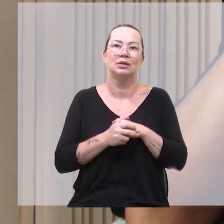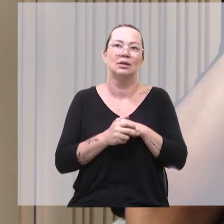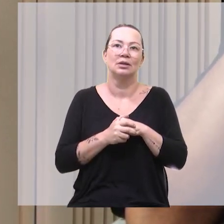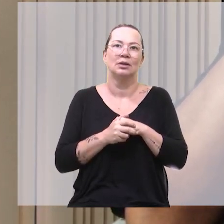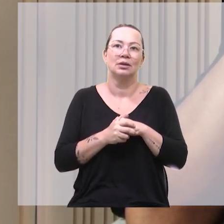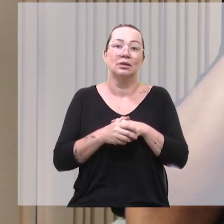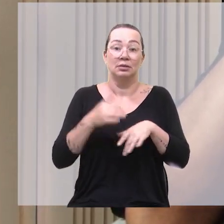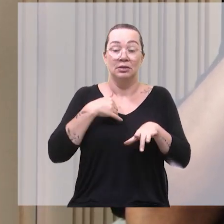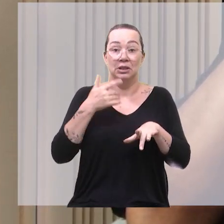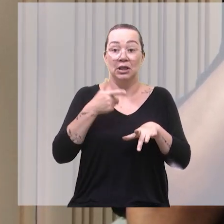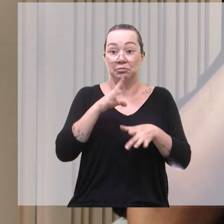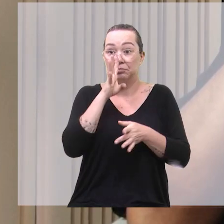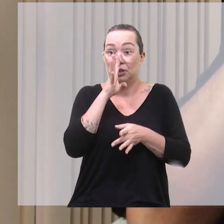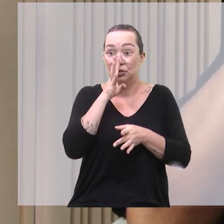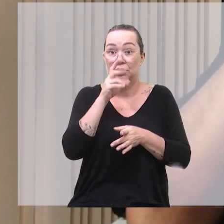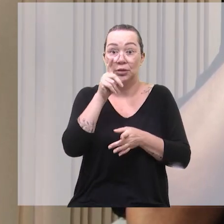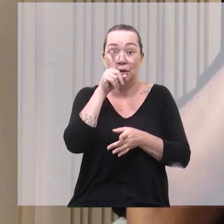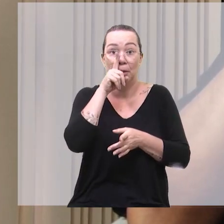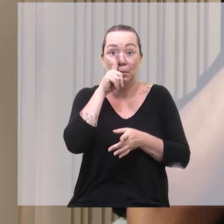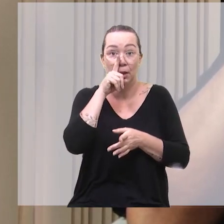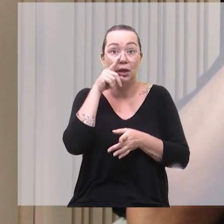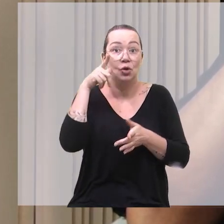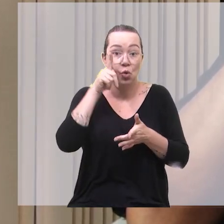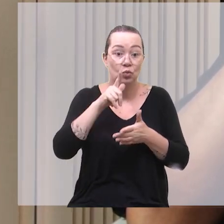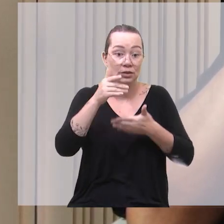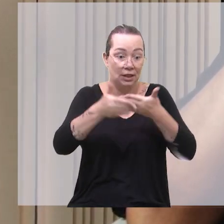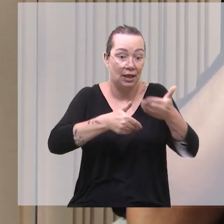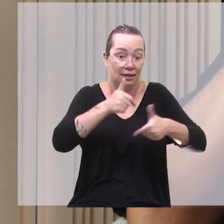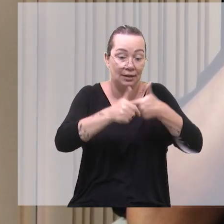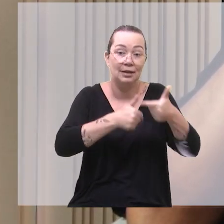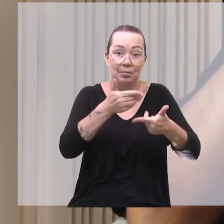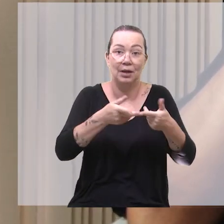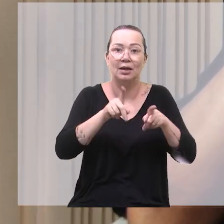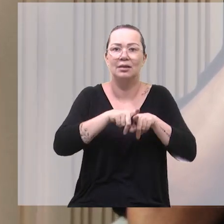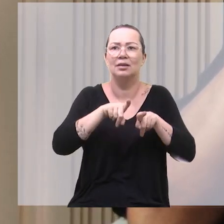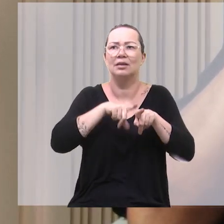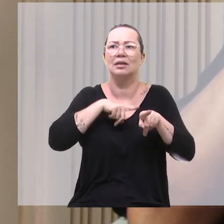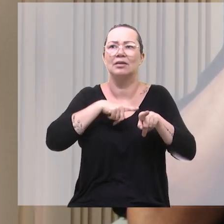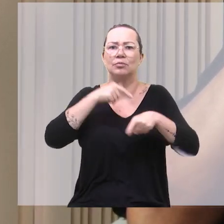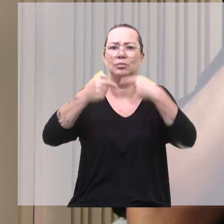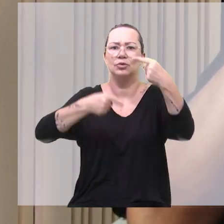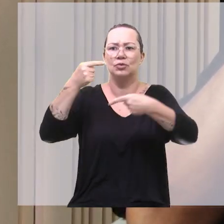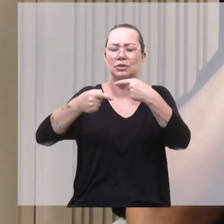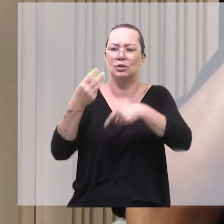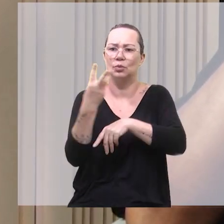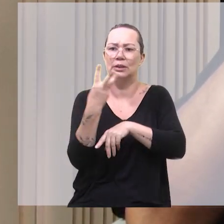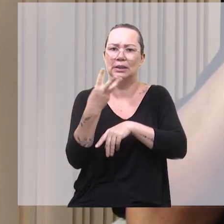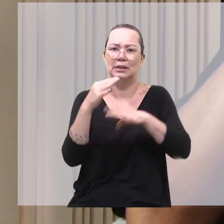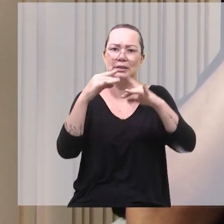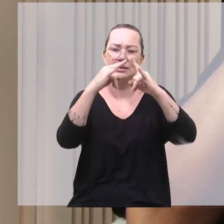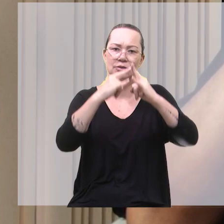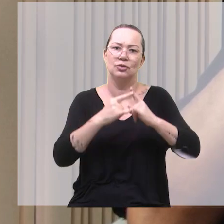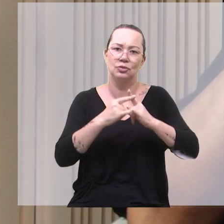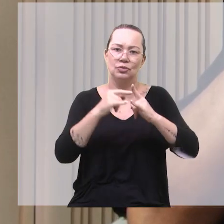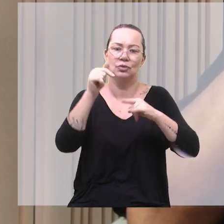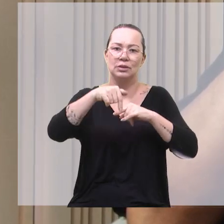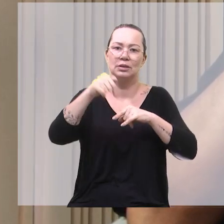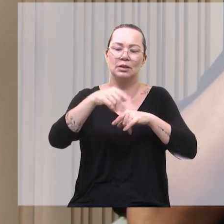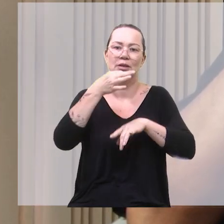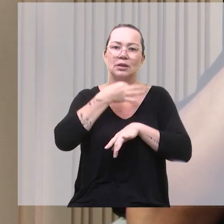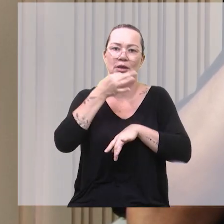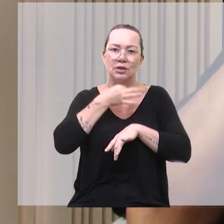E eu admiro muito a mãe que consegue trabalhar com isso. Nós fizemos uma discussão entre 3 entidades que tem em Caxias do